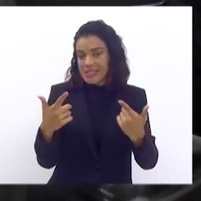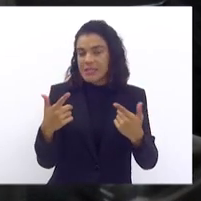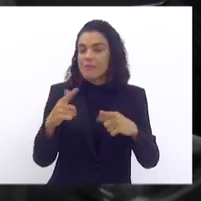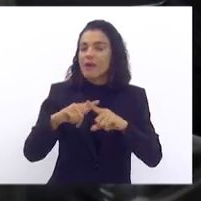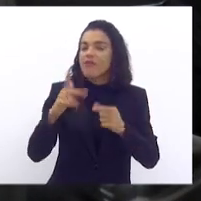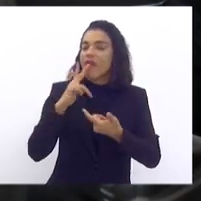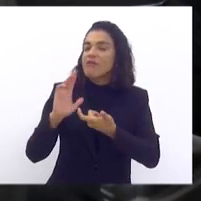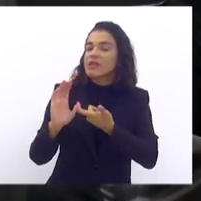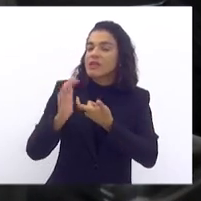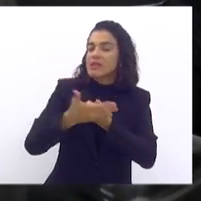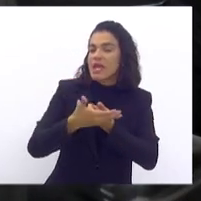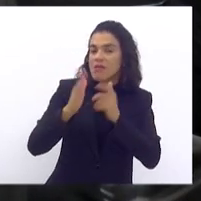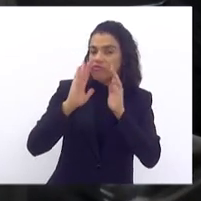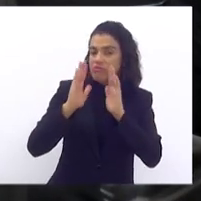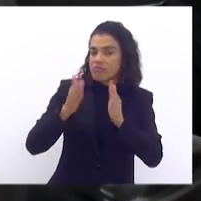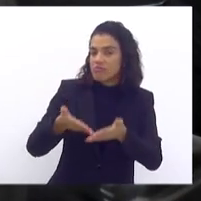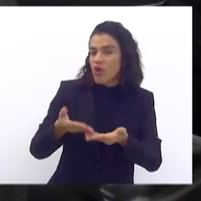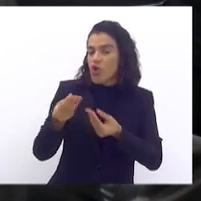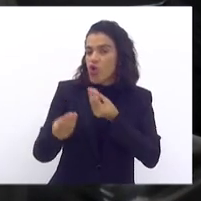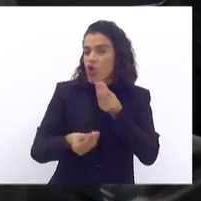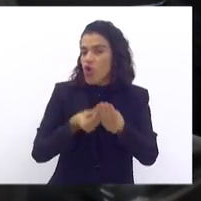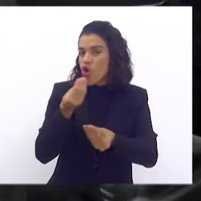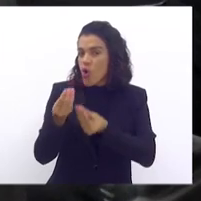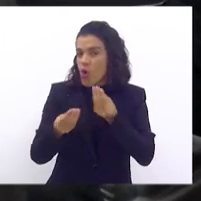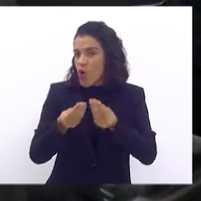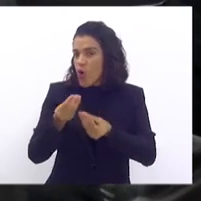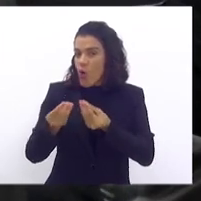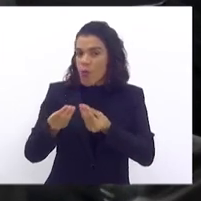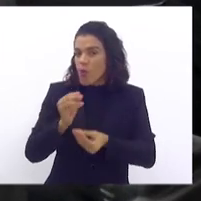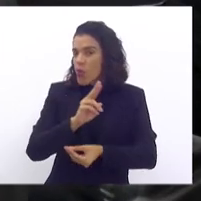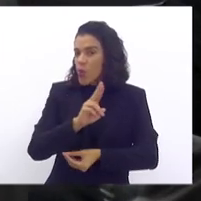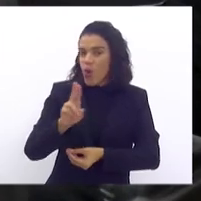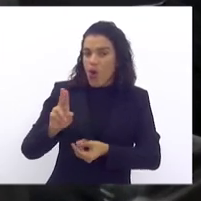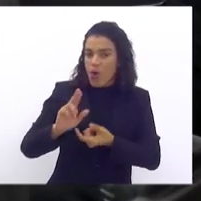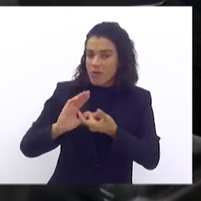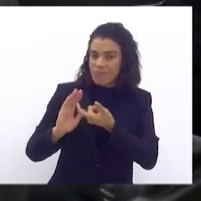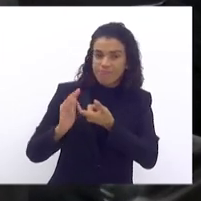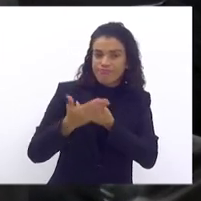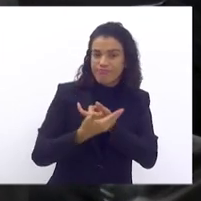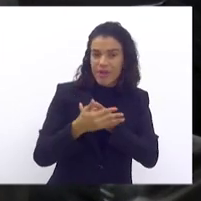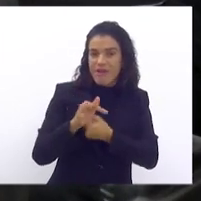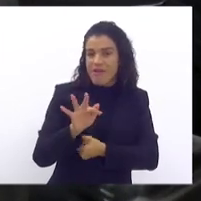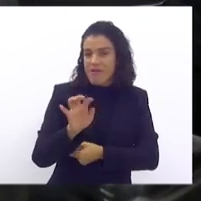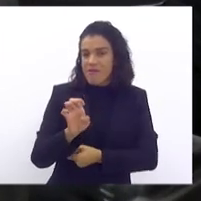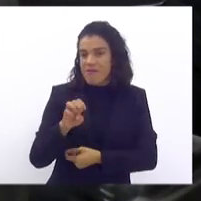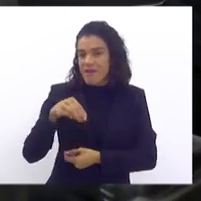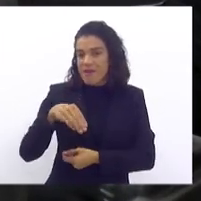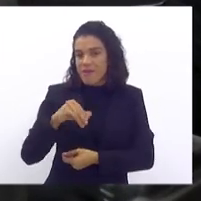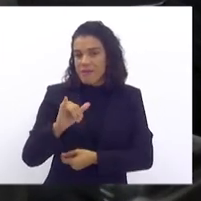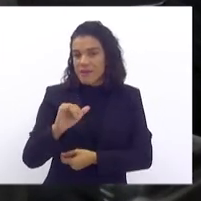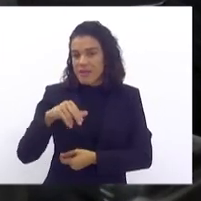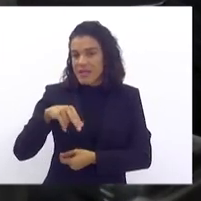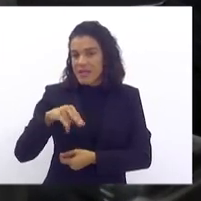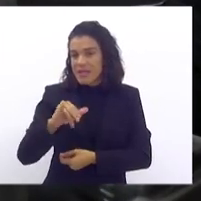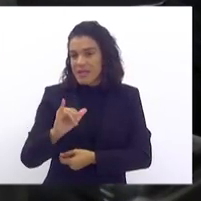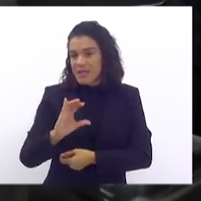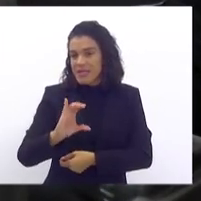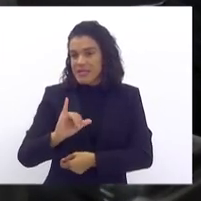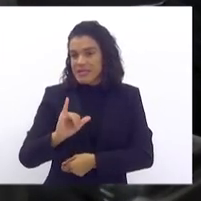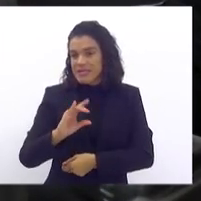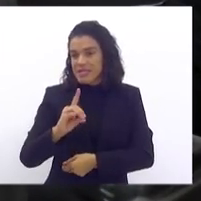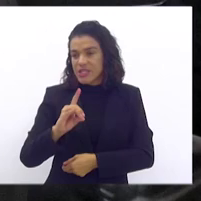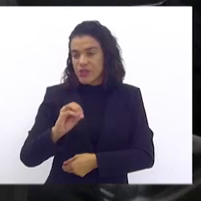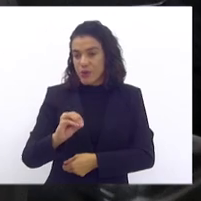termo específico. Então, como nomear o feminicídio foi importante para o Brasil. O Brasil